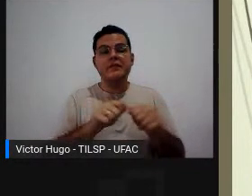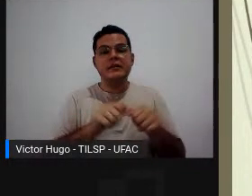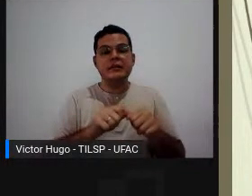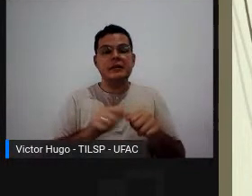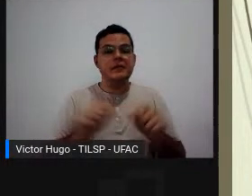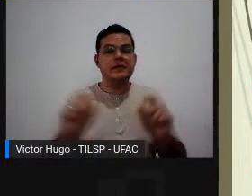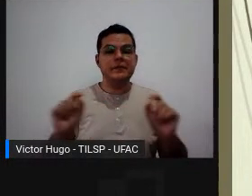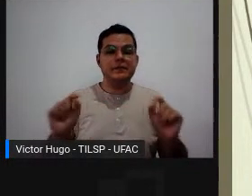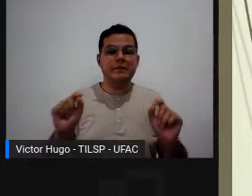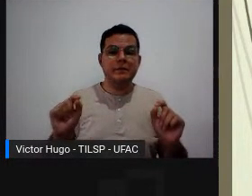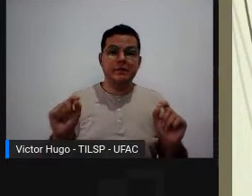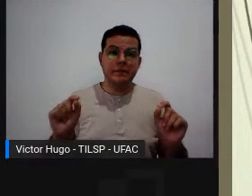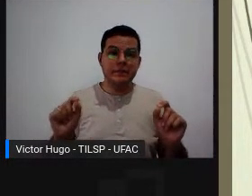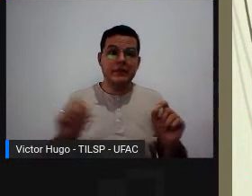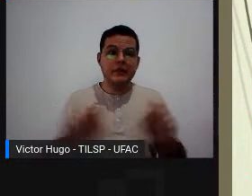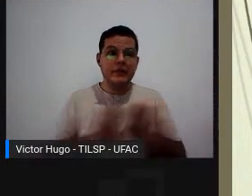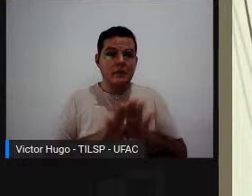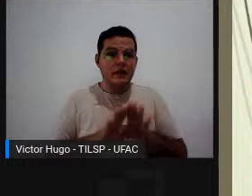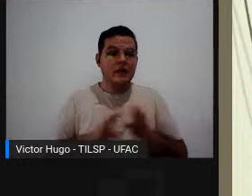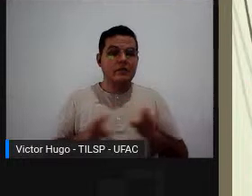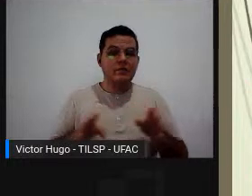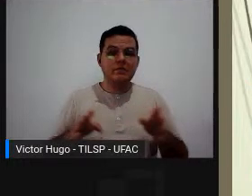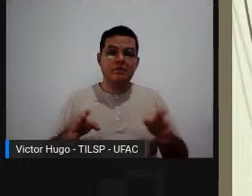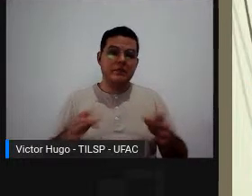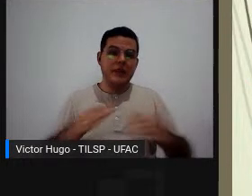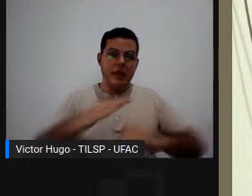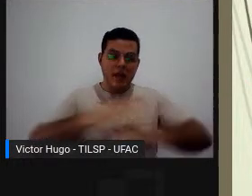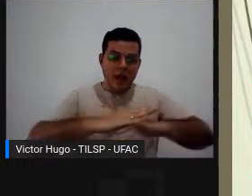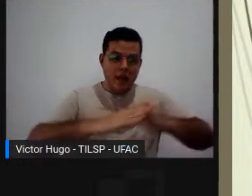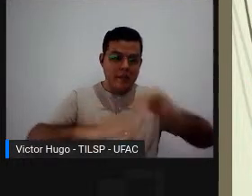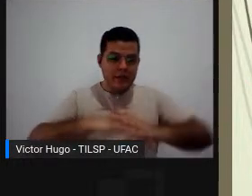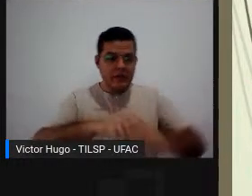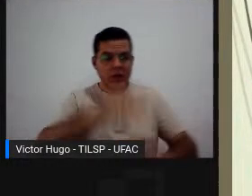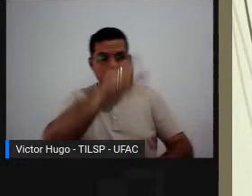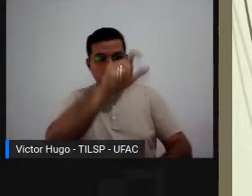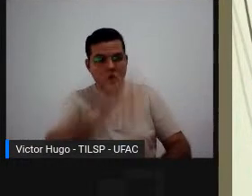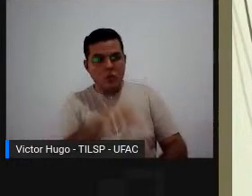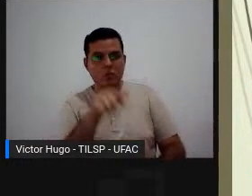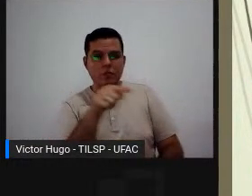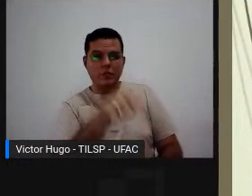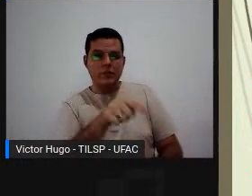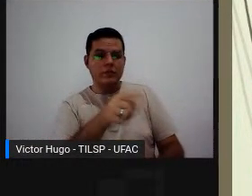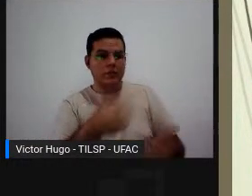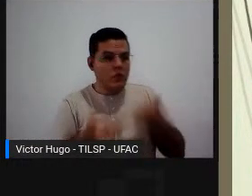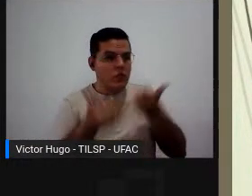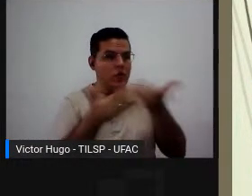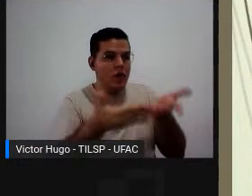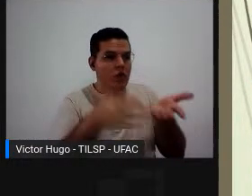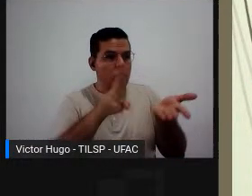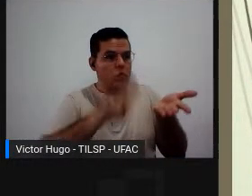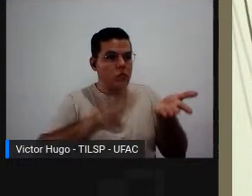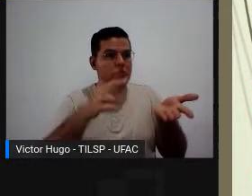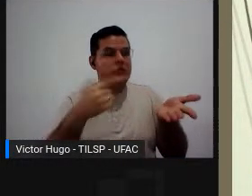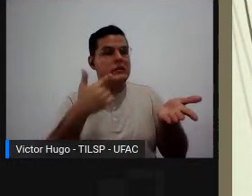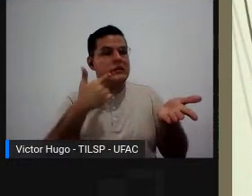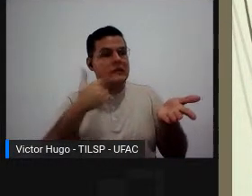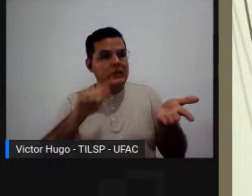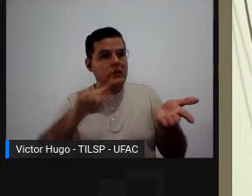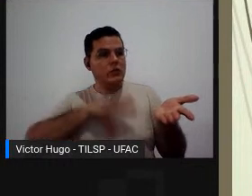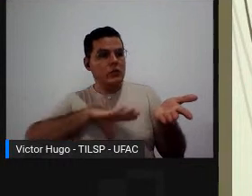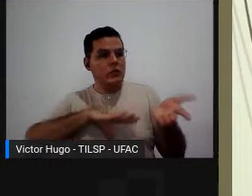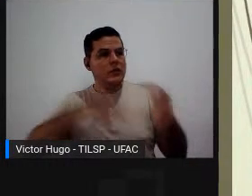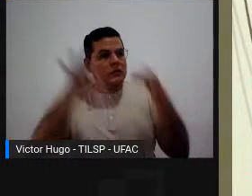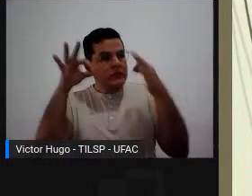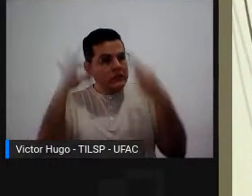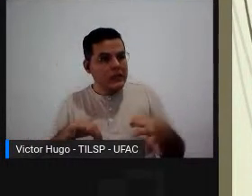e capacitação do indivíduo habilitando não só para o idioma, para o emprego correto do